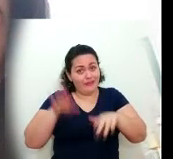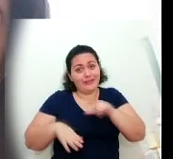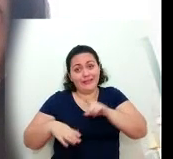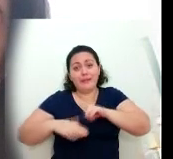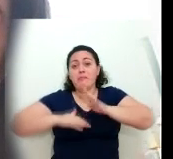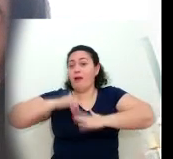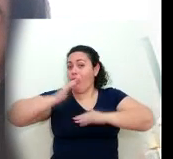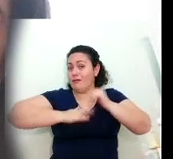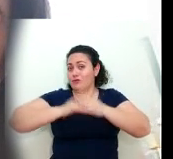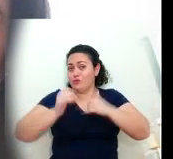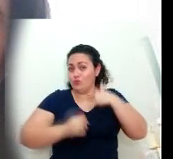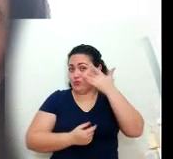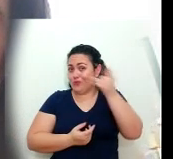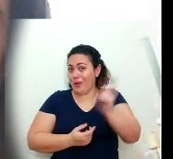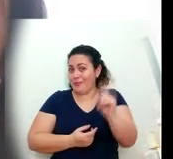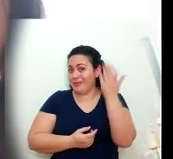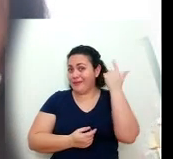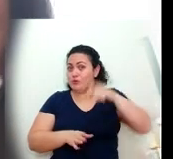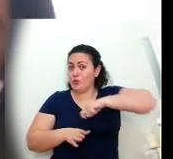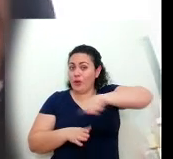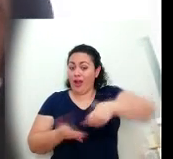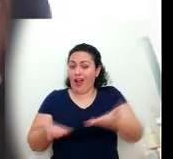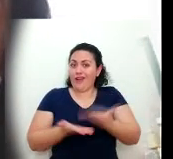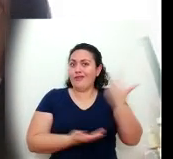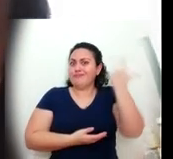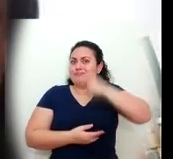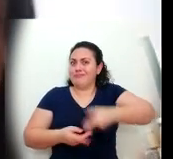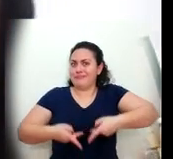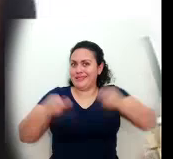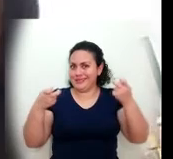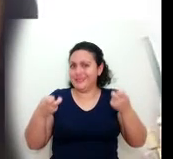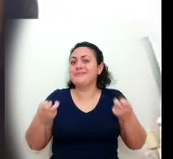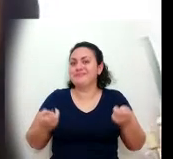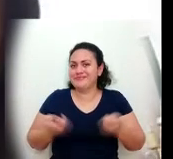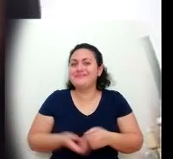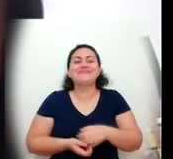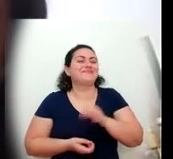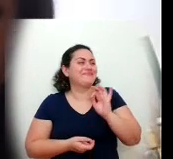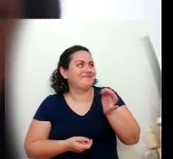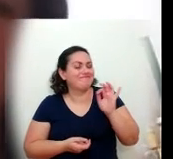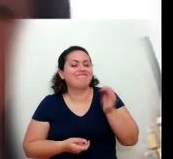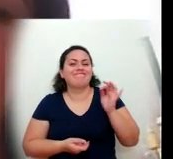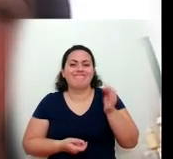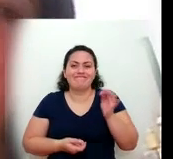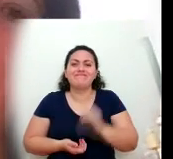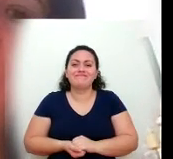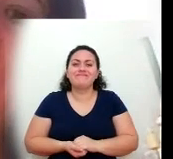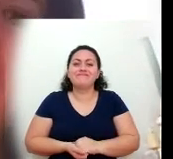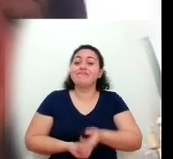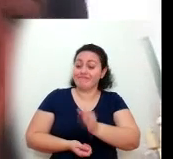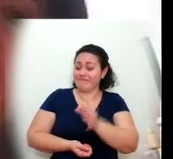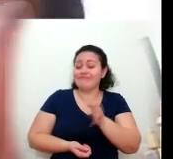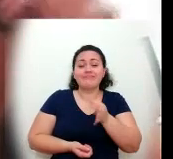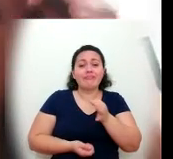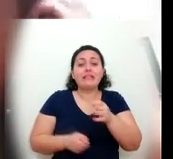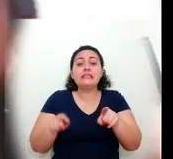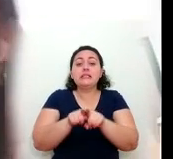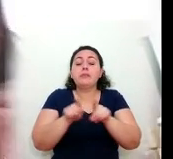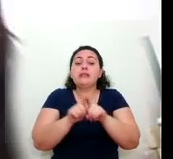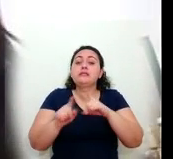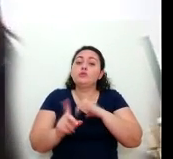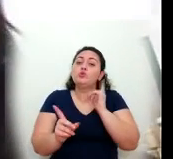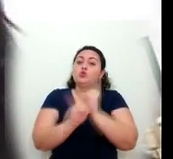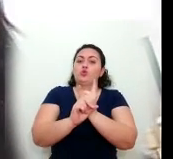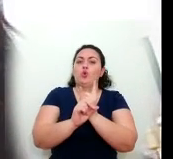talvez alguns talentos que não se sabia que se tinha, né? Sem Então, dúvida, né? Eu acho que e